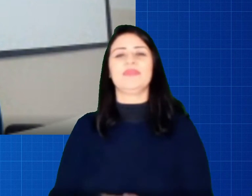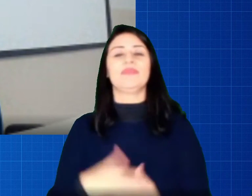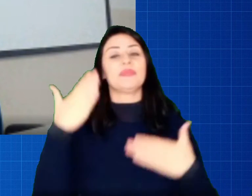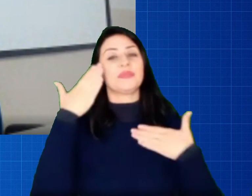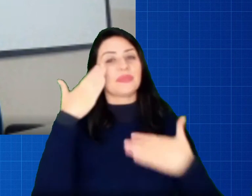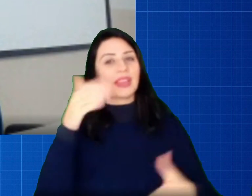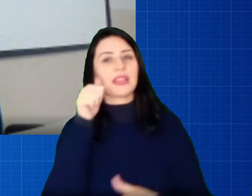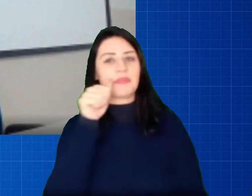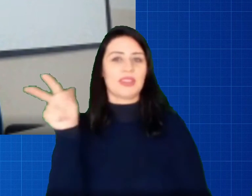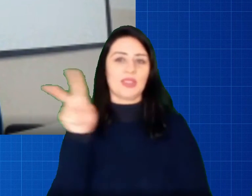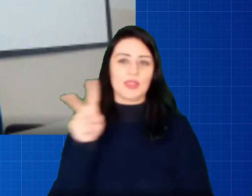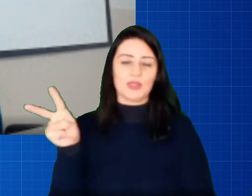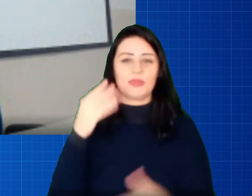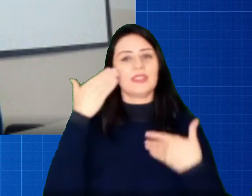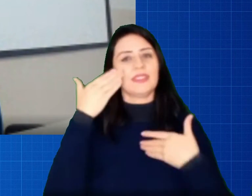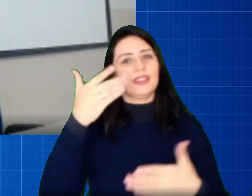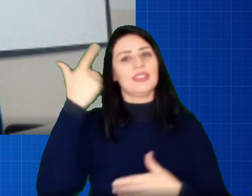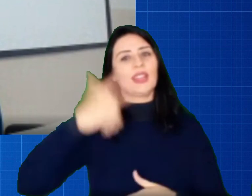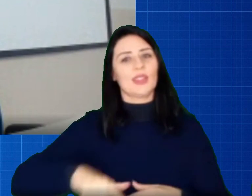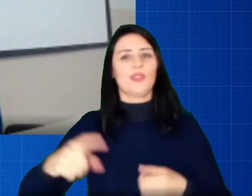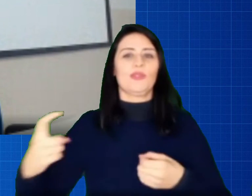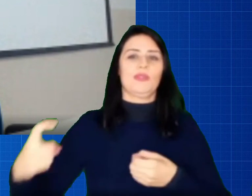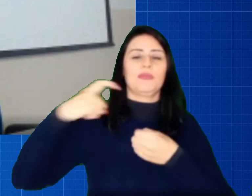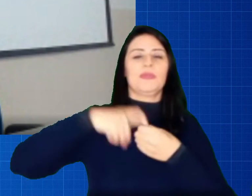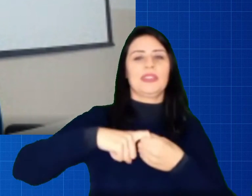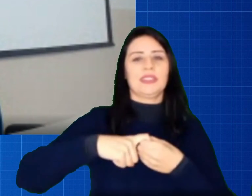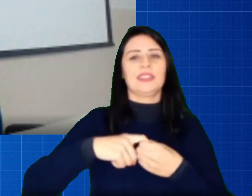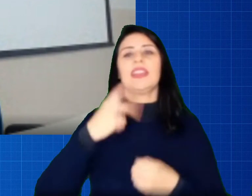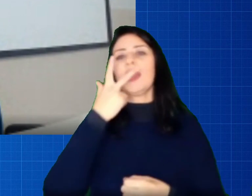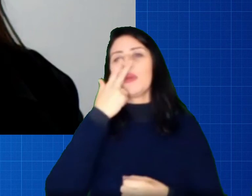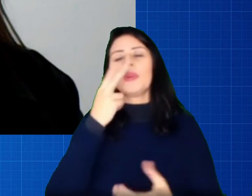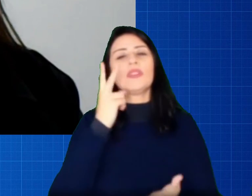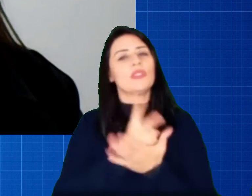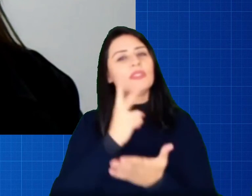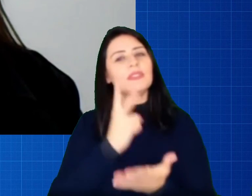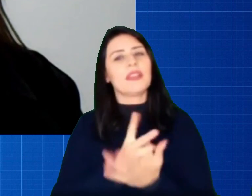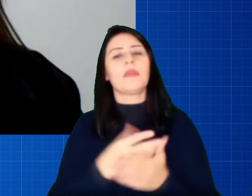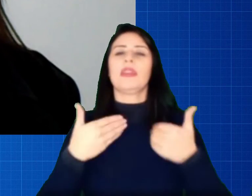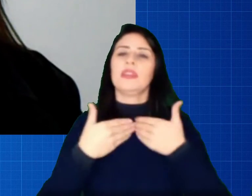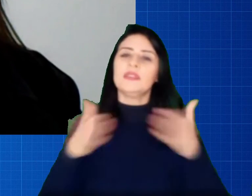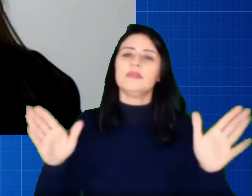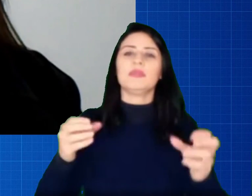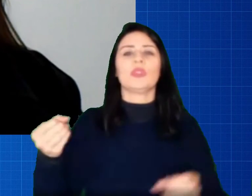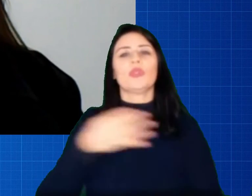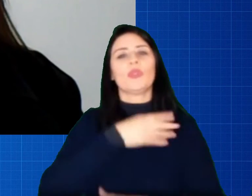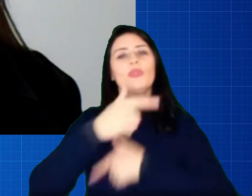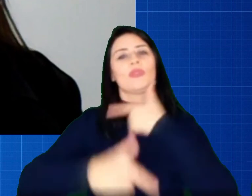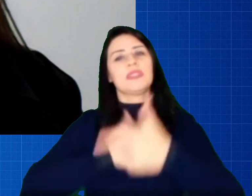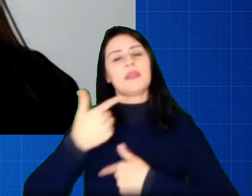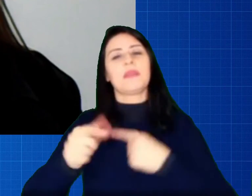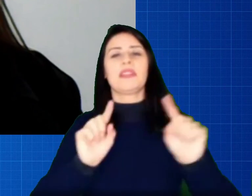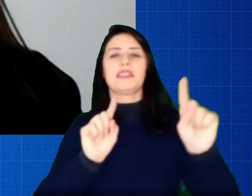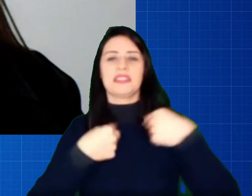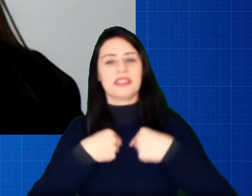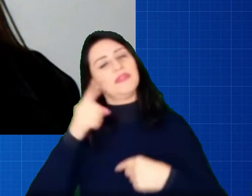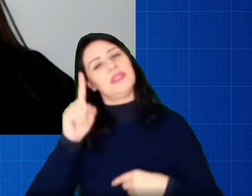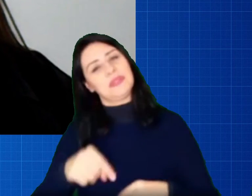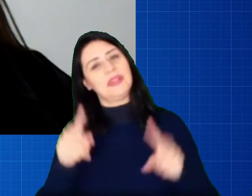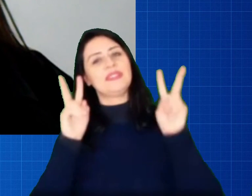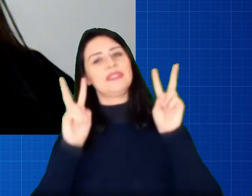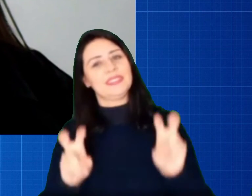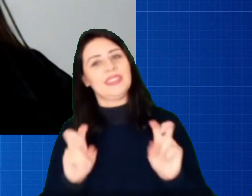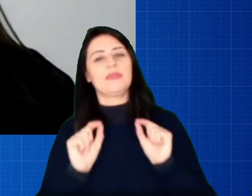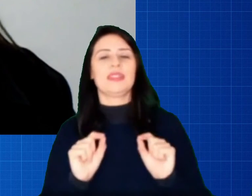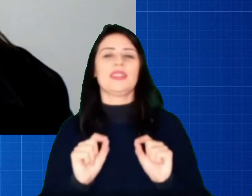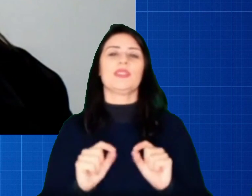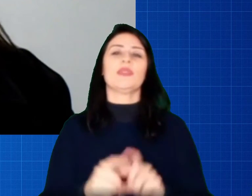obrigada. Chile, Obrigada a prazer. vocês. Obrigada, meninas. Agradeço mais uma vez a parceria, né? Acho que a gente está sempre